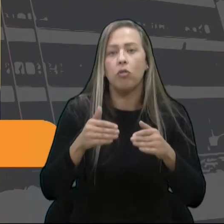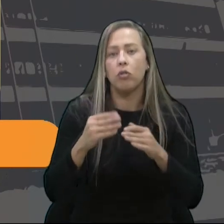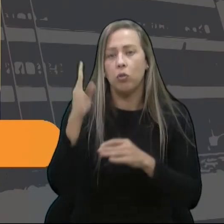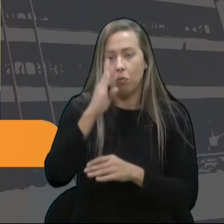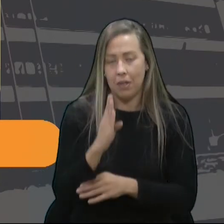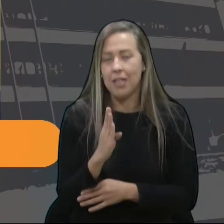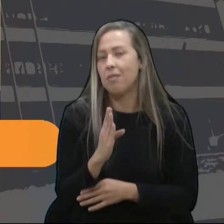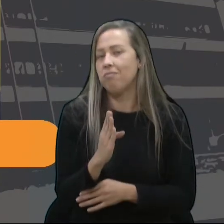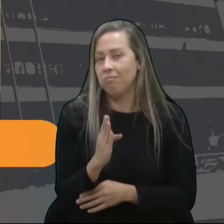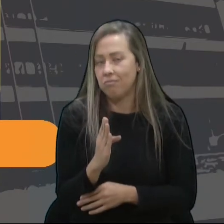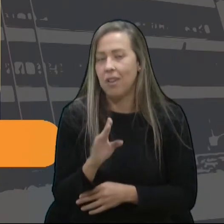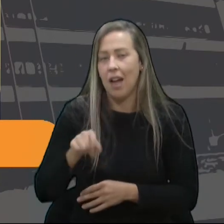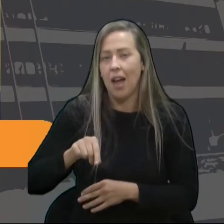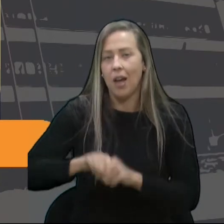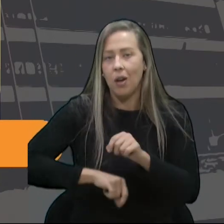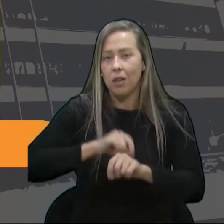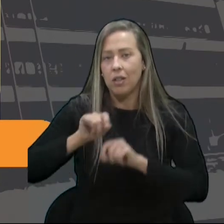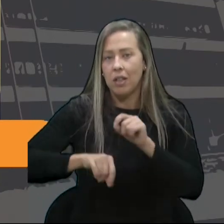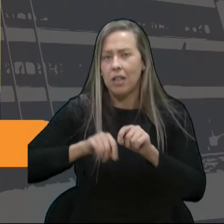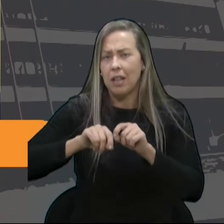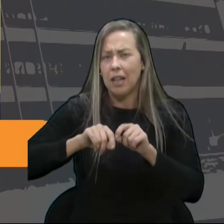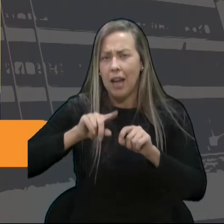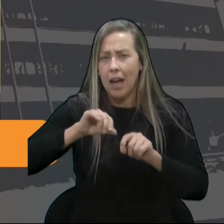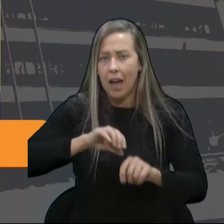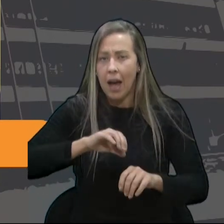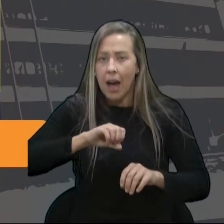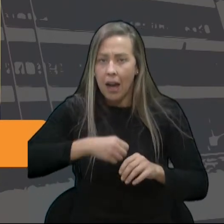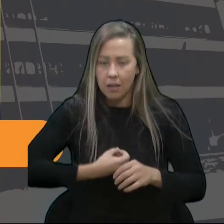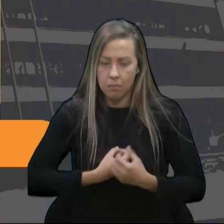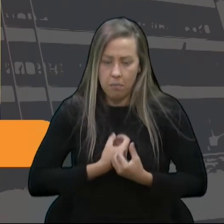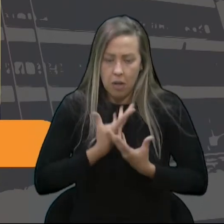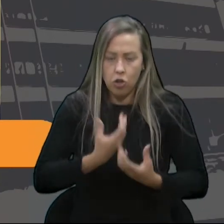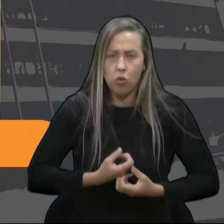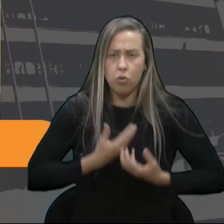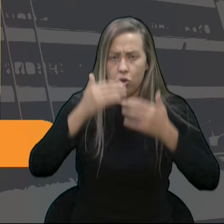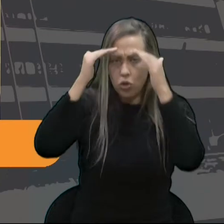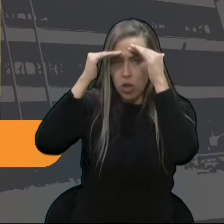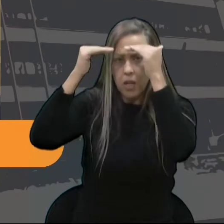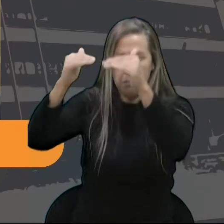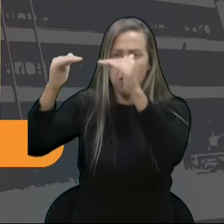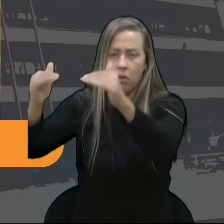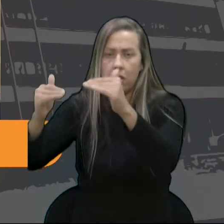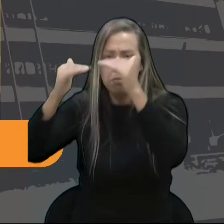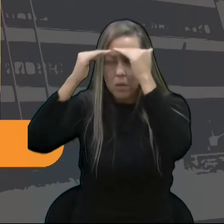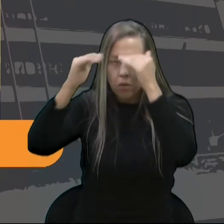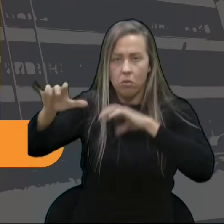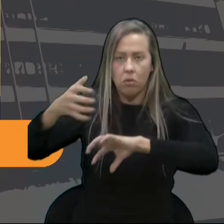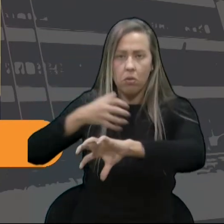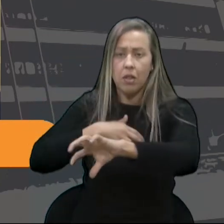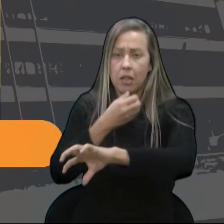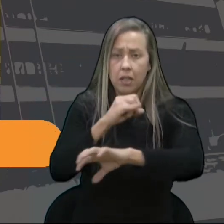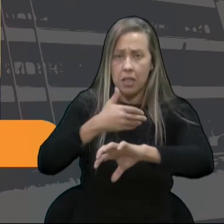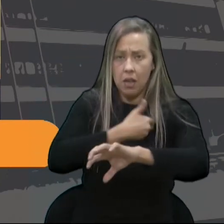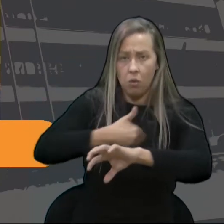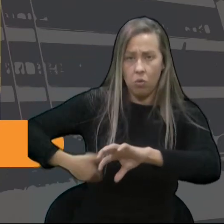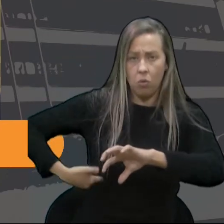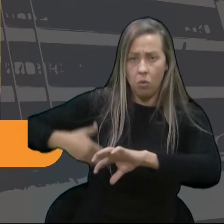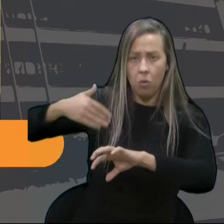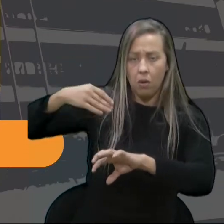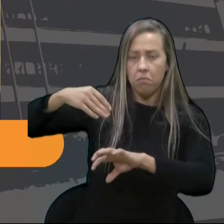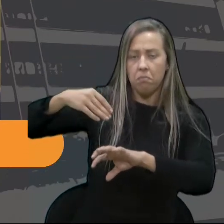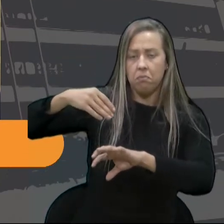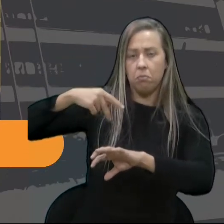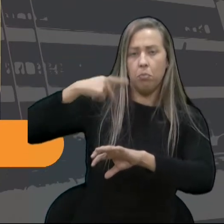Eu acho que é uma atitude de respeito, né, de ambas as partes que deve haver, seja do governante, seja do veículo